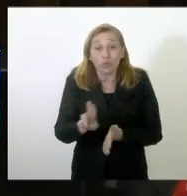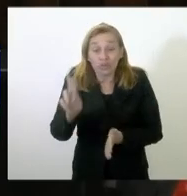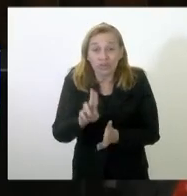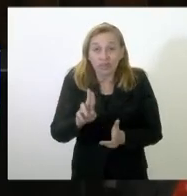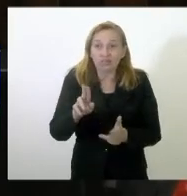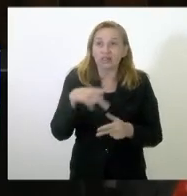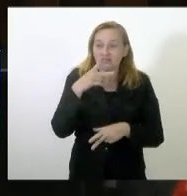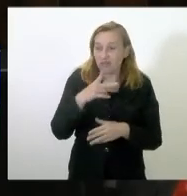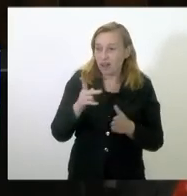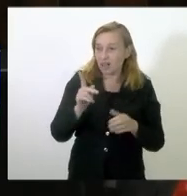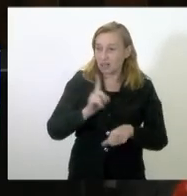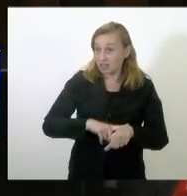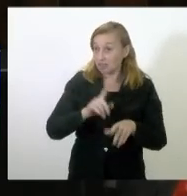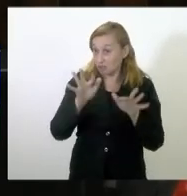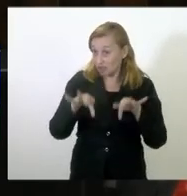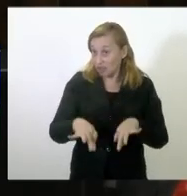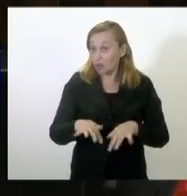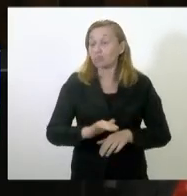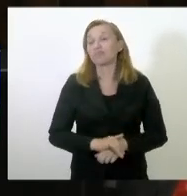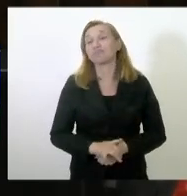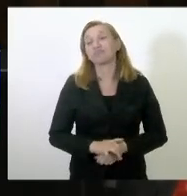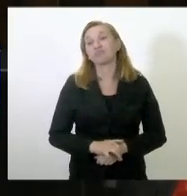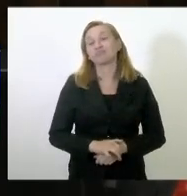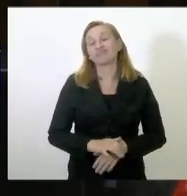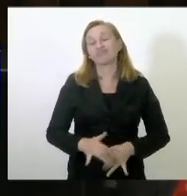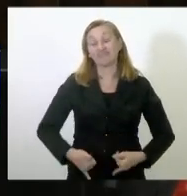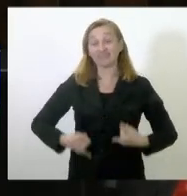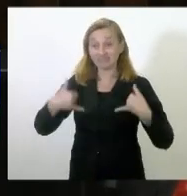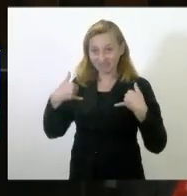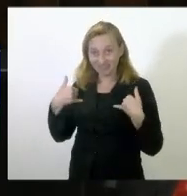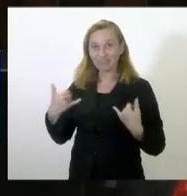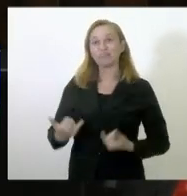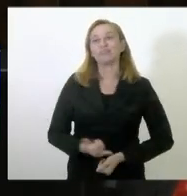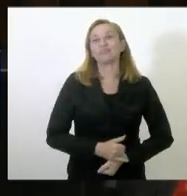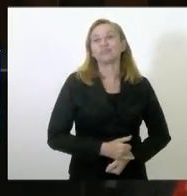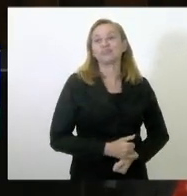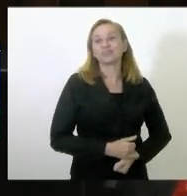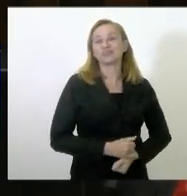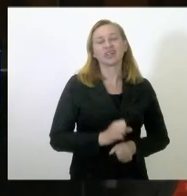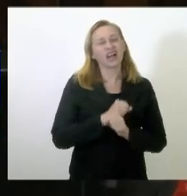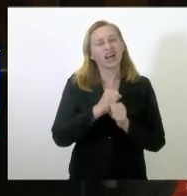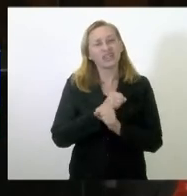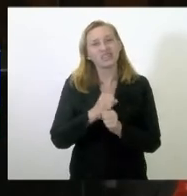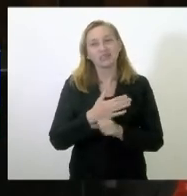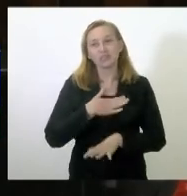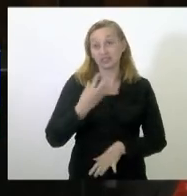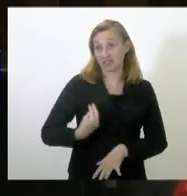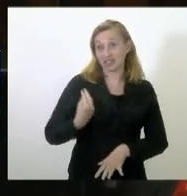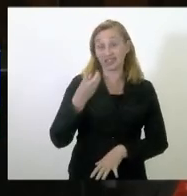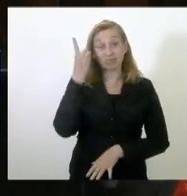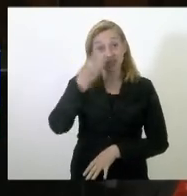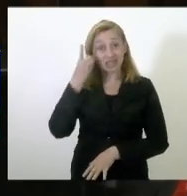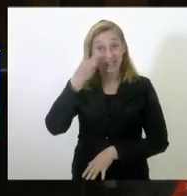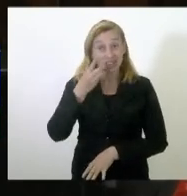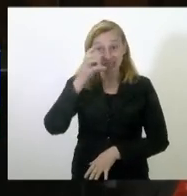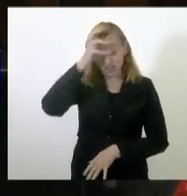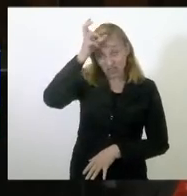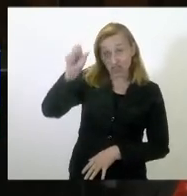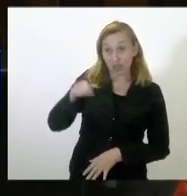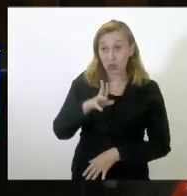palavra agora nesse expediente final, me honra muito. Durante muito tempo da minha vida, deputada Tia Ju, eu iniciei